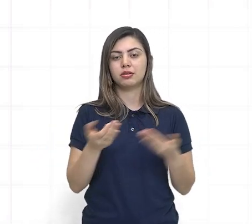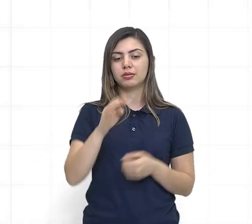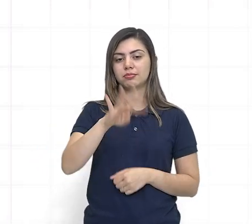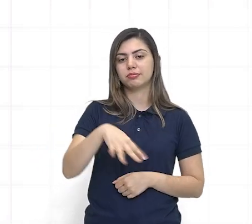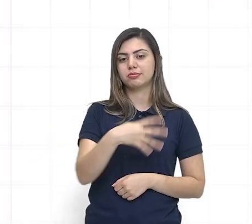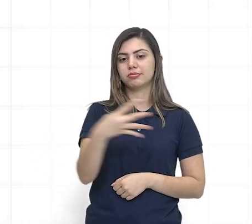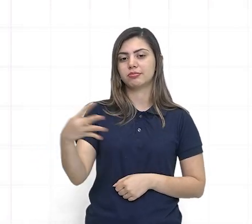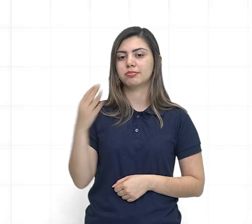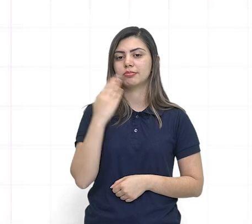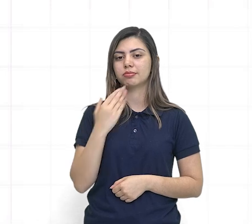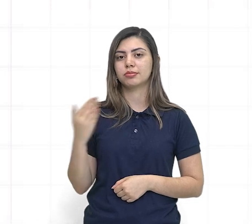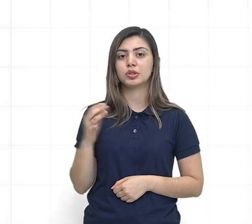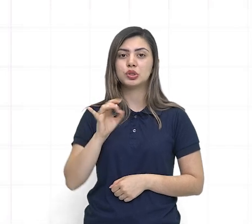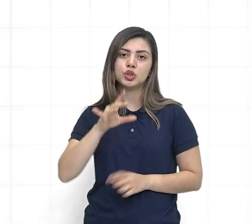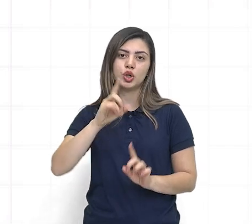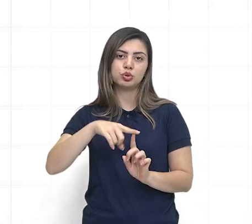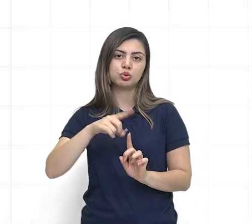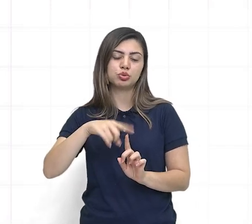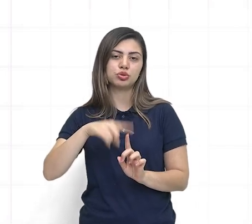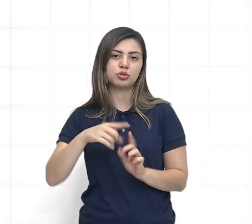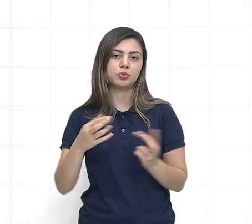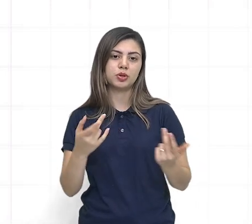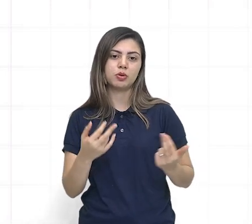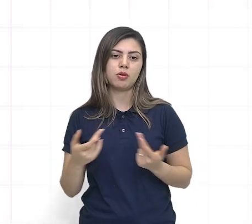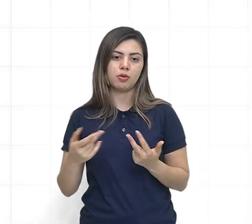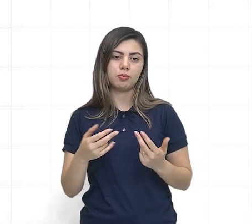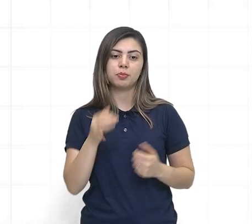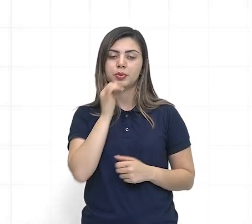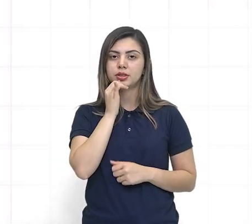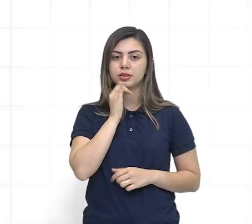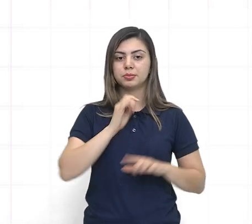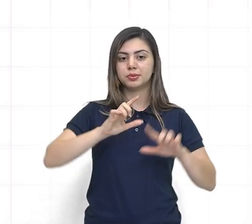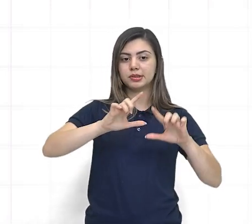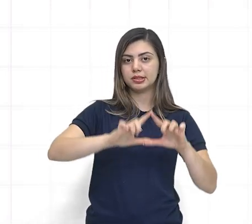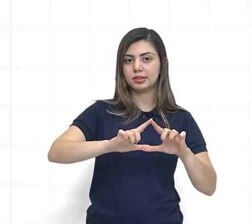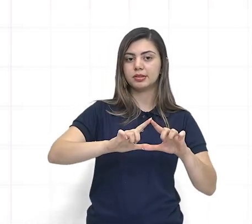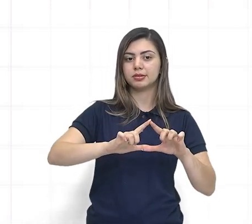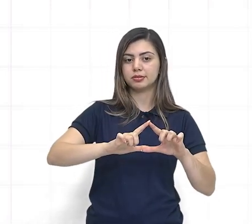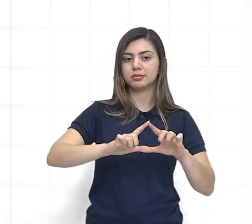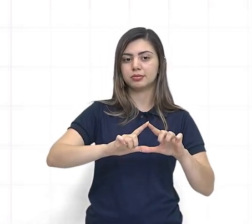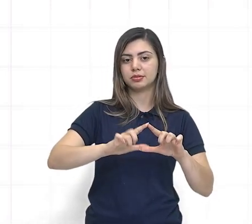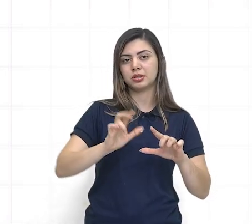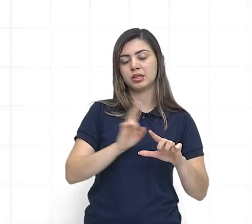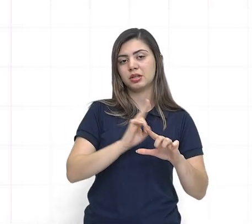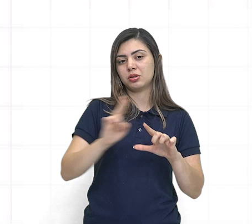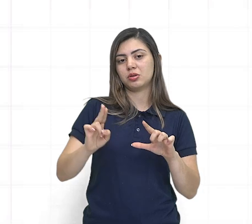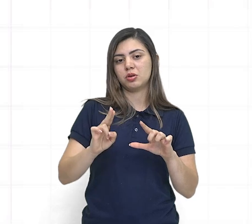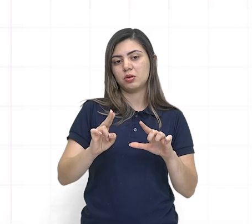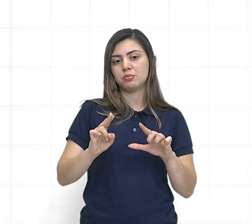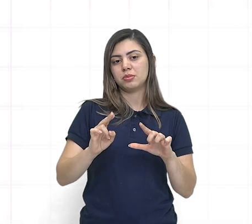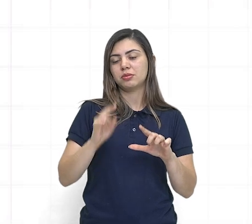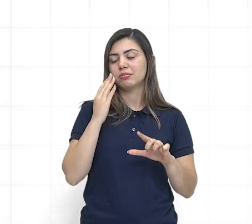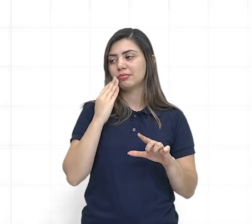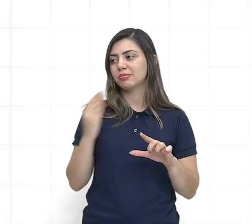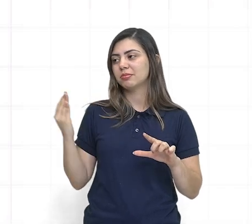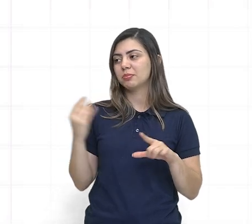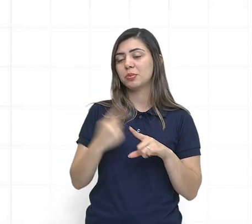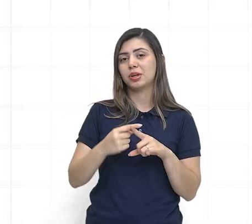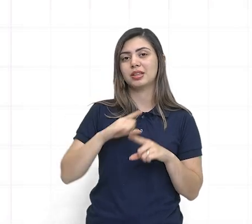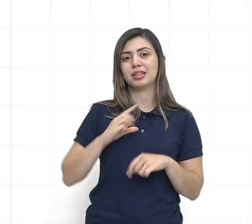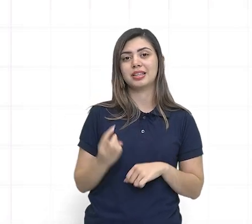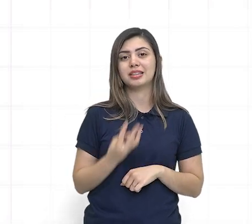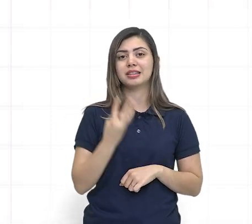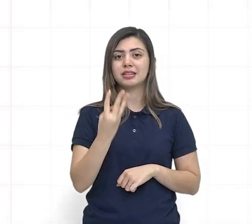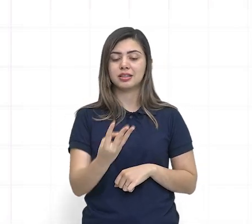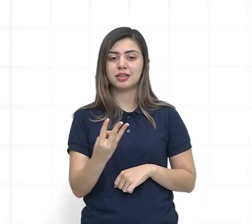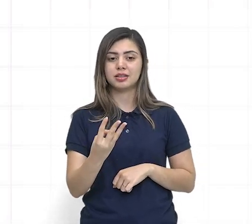nomenclatura, que sejam só polígonos regulares. Mas não necessariamente. Um triângulo, ele é chamado de triângulo porque ele tem 3 lados. Não necessariamente